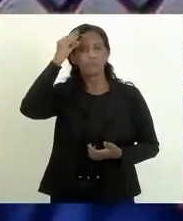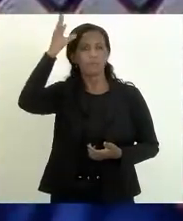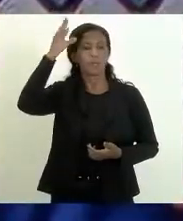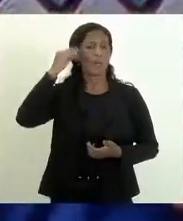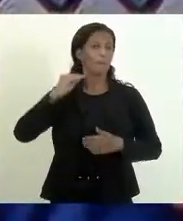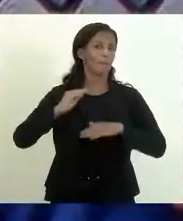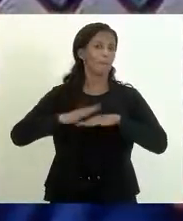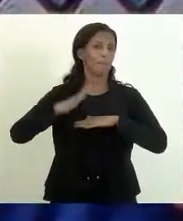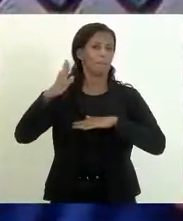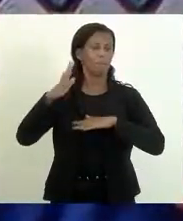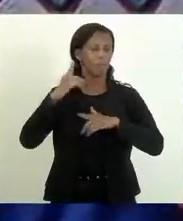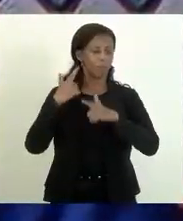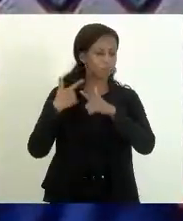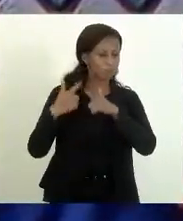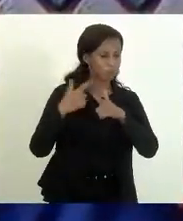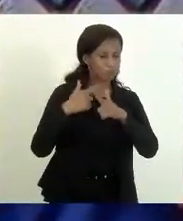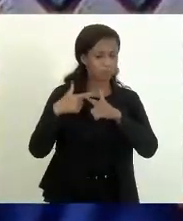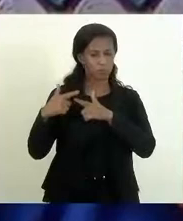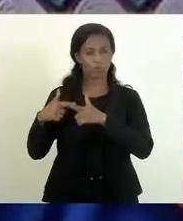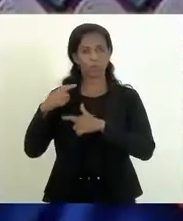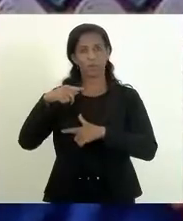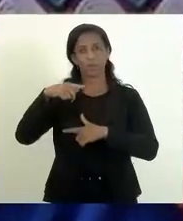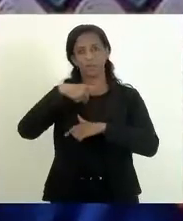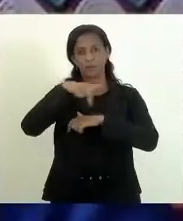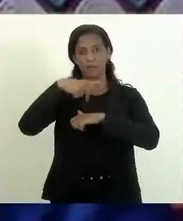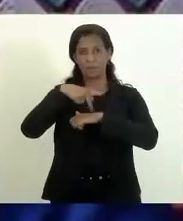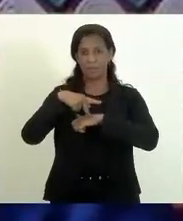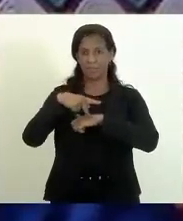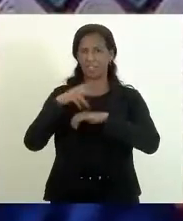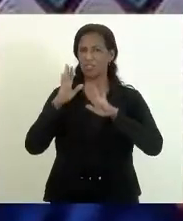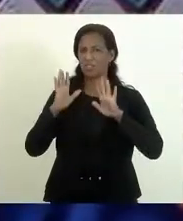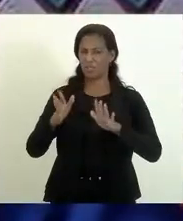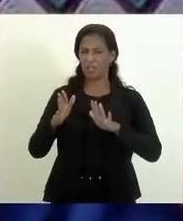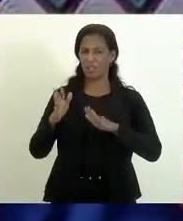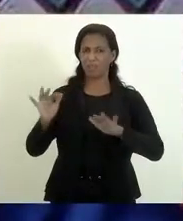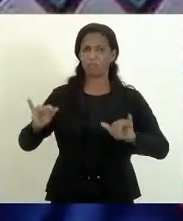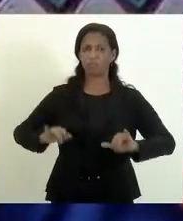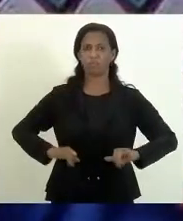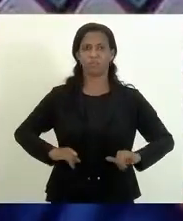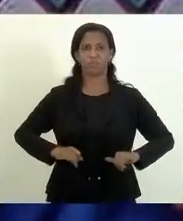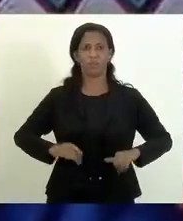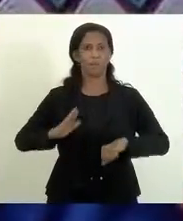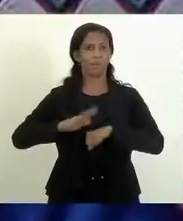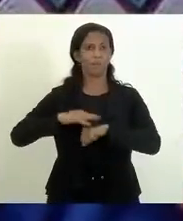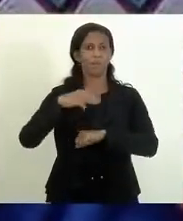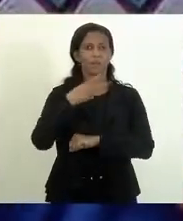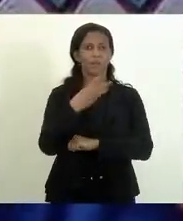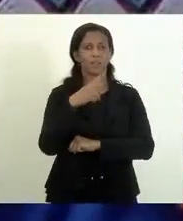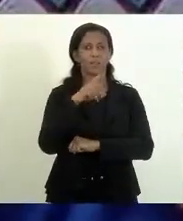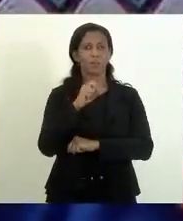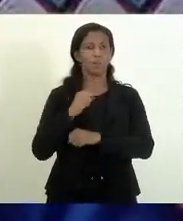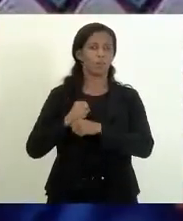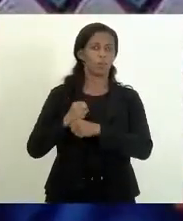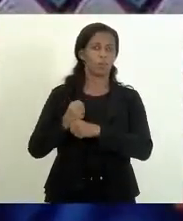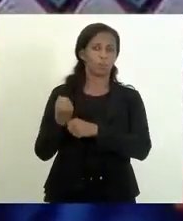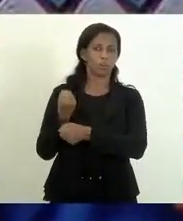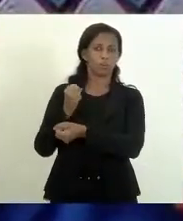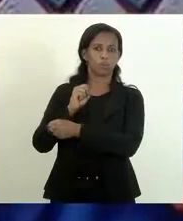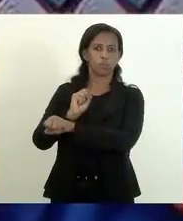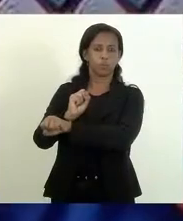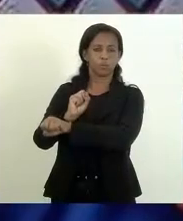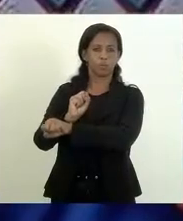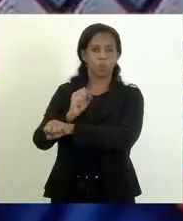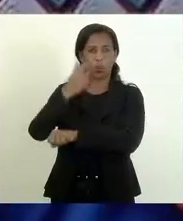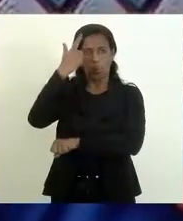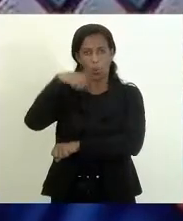mais sombrios desse país, foram tantos, mas mais de 350 anos de escravização de